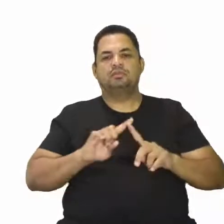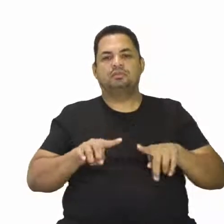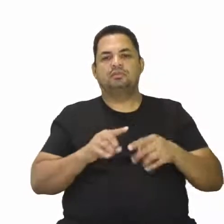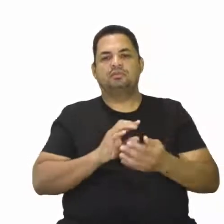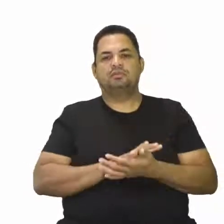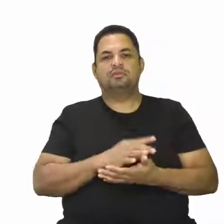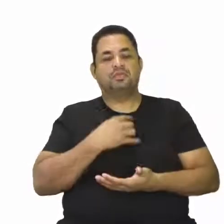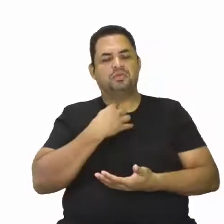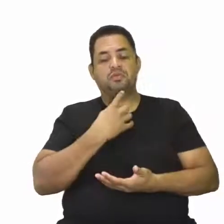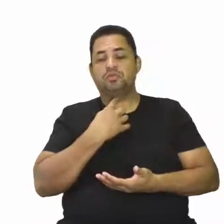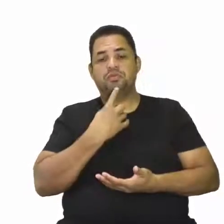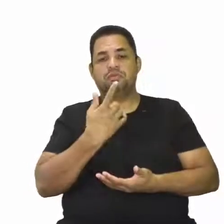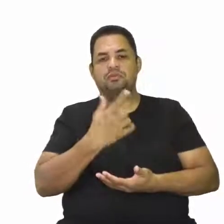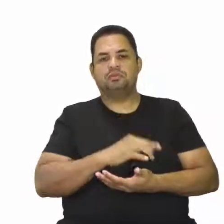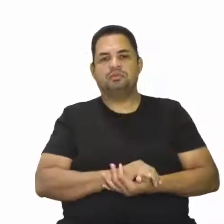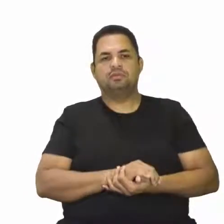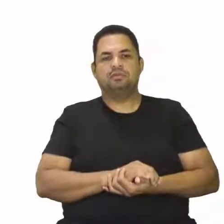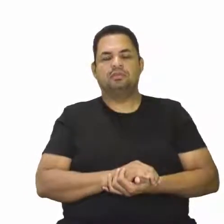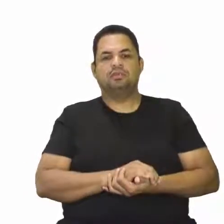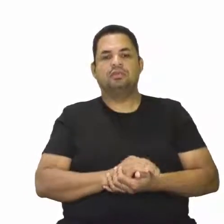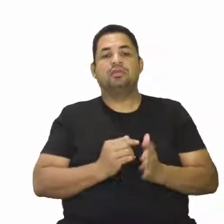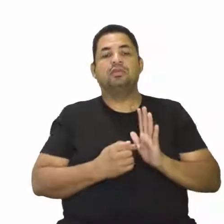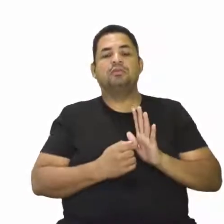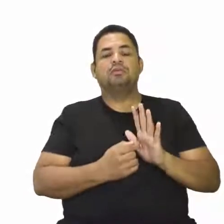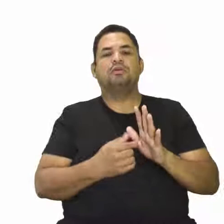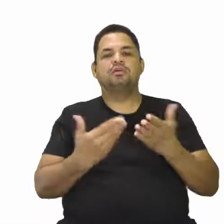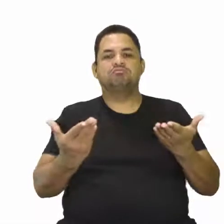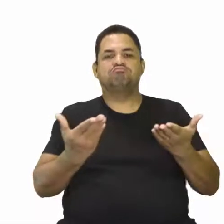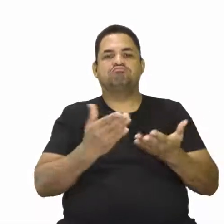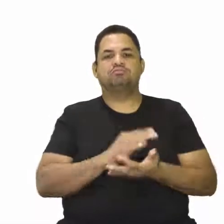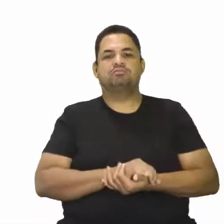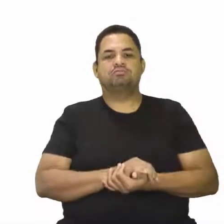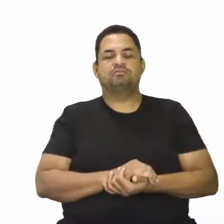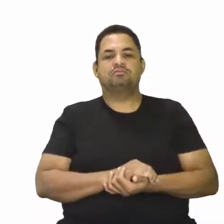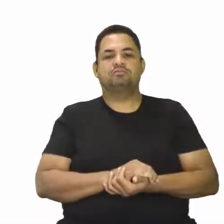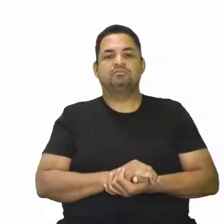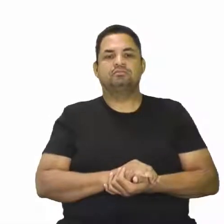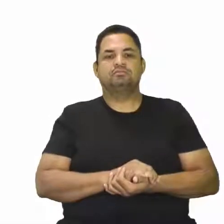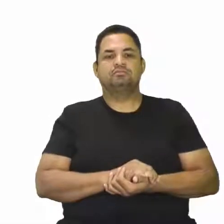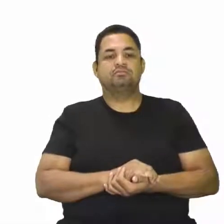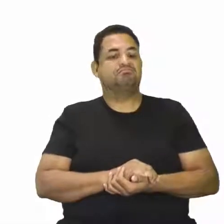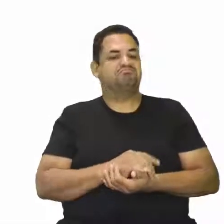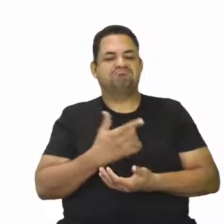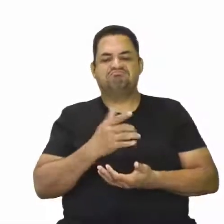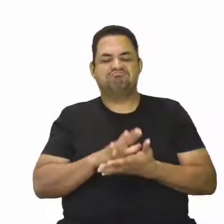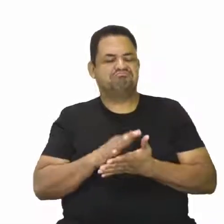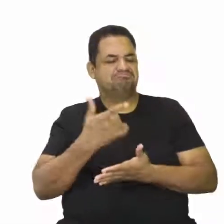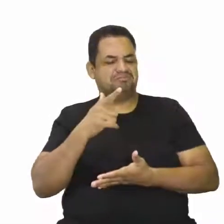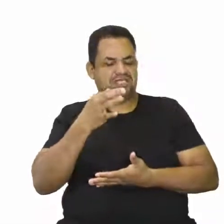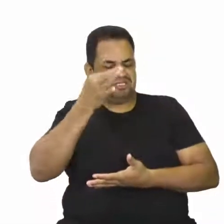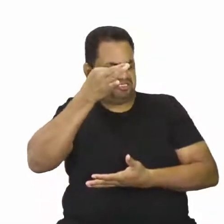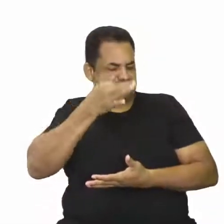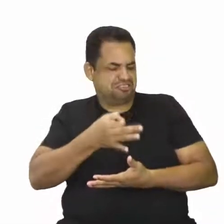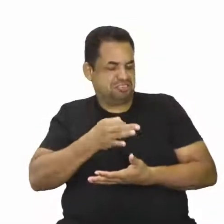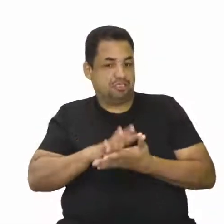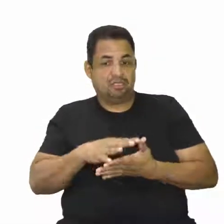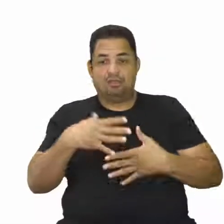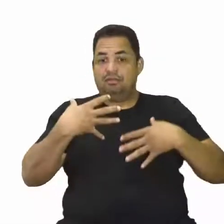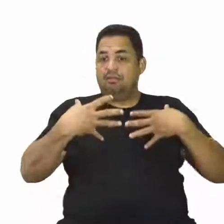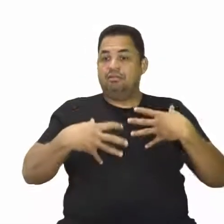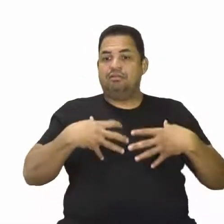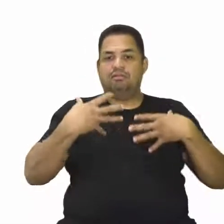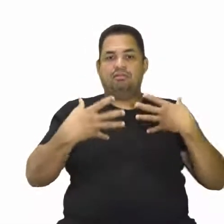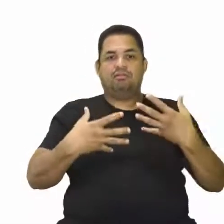é dúvida. O que ele expressa? Ele expressa incerteza,